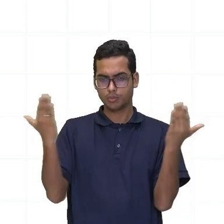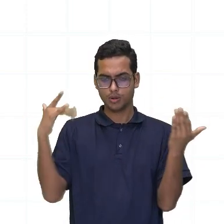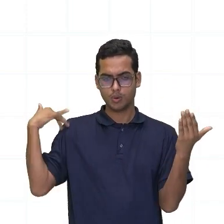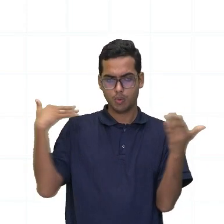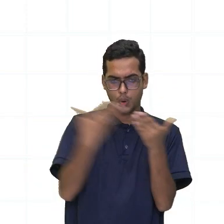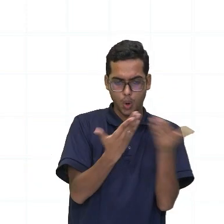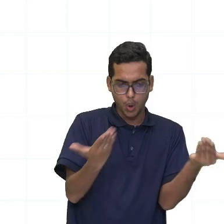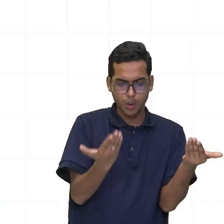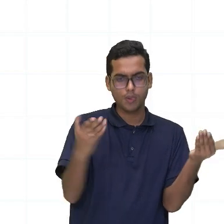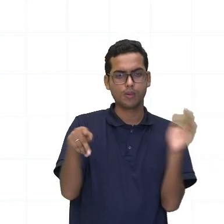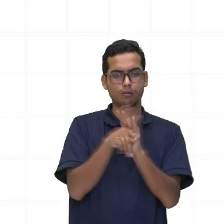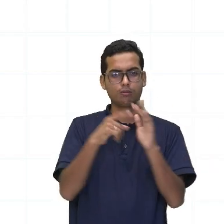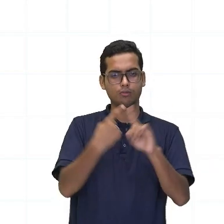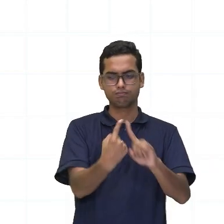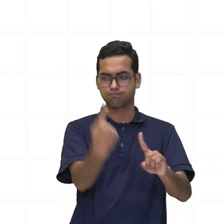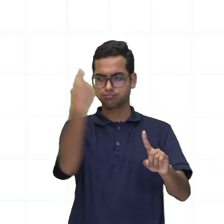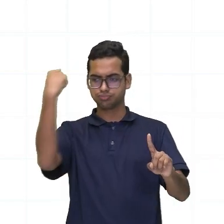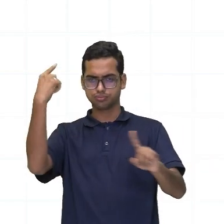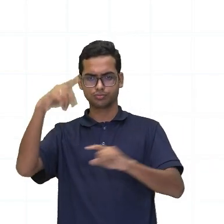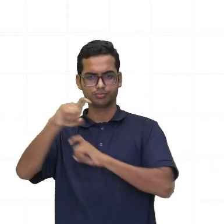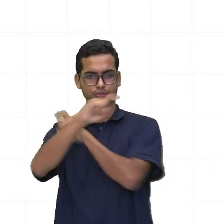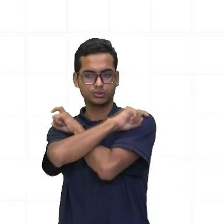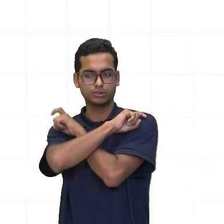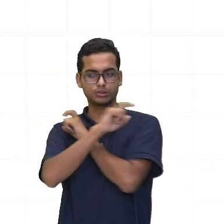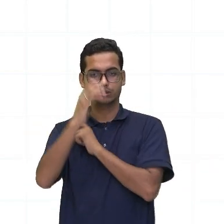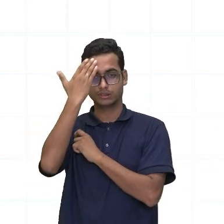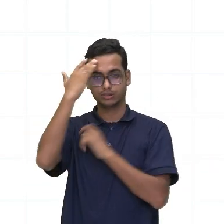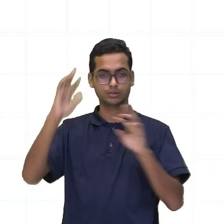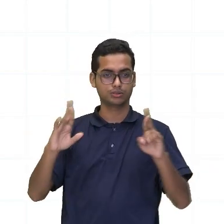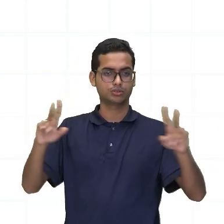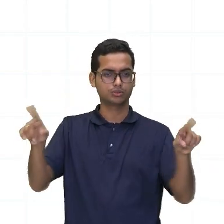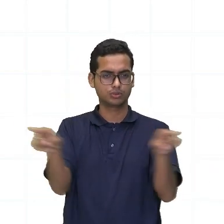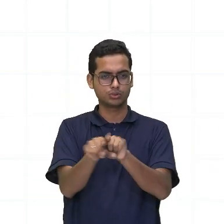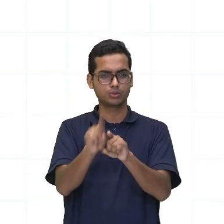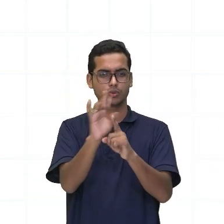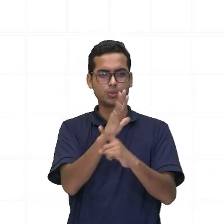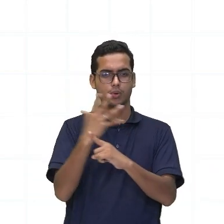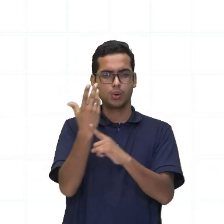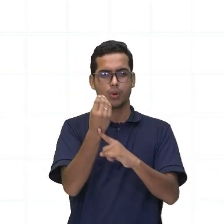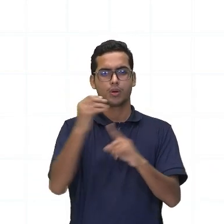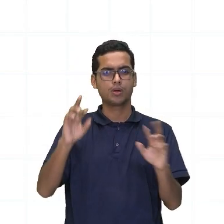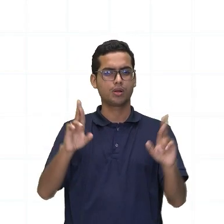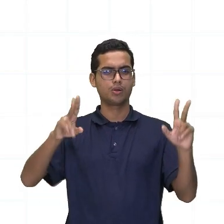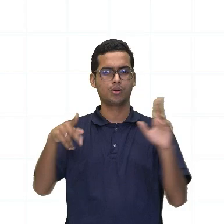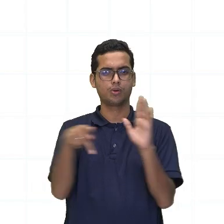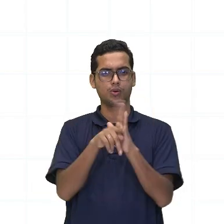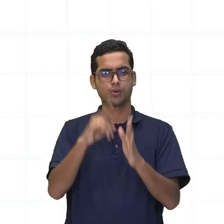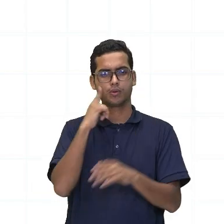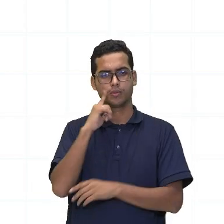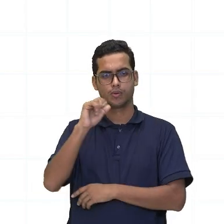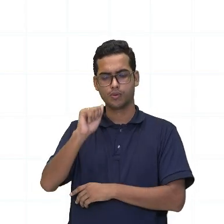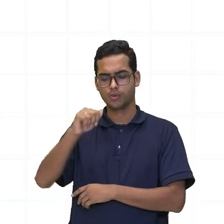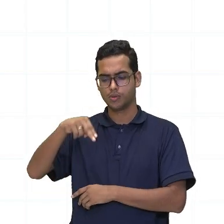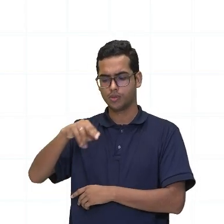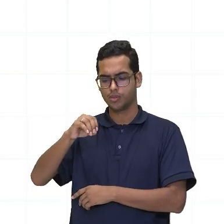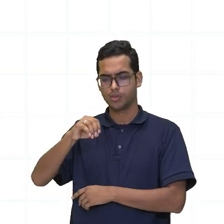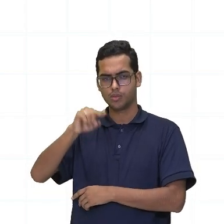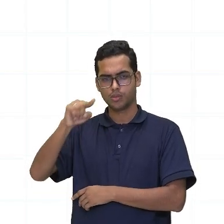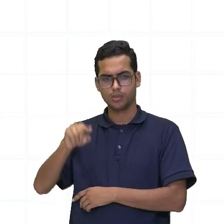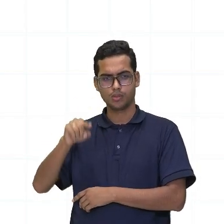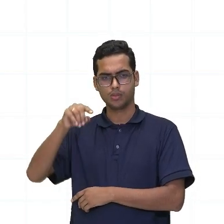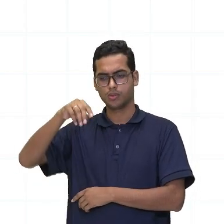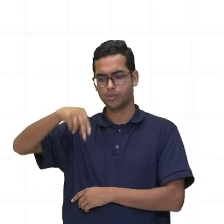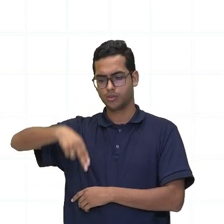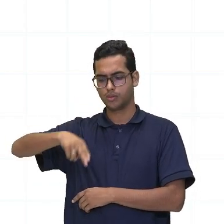obras artísticas eram, em geral, anônimas. Nesse período não existia o artista. Por quê? Lembram